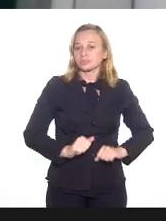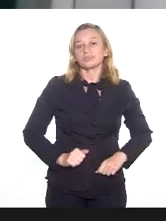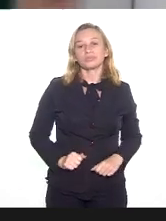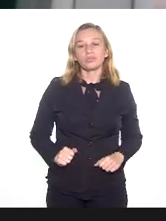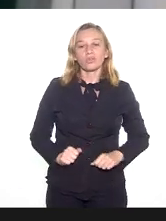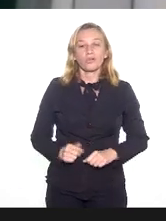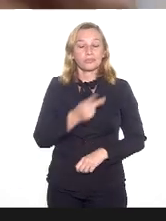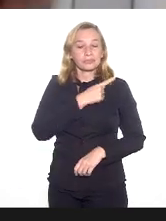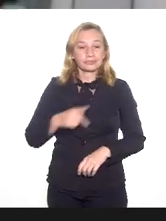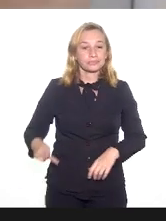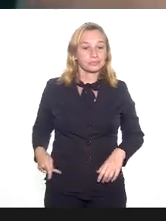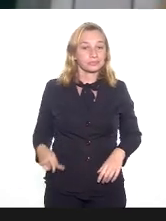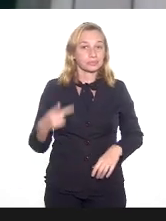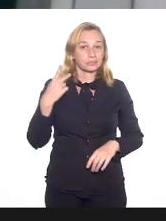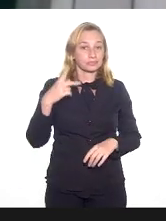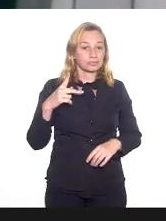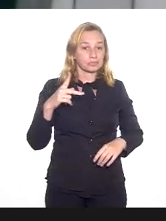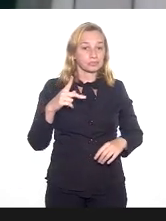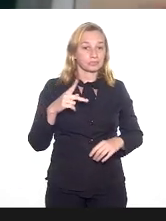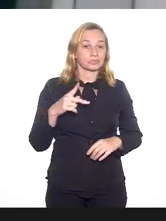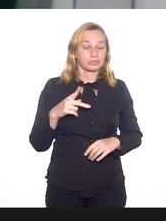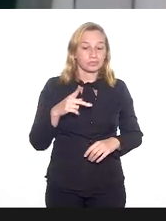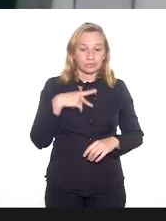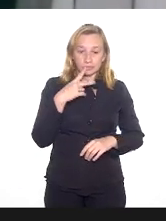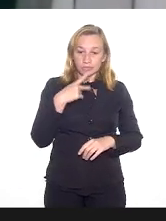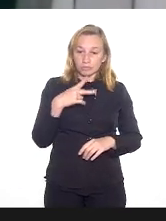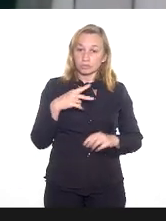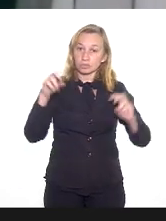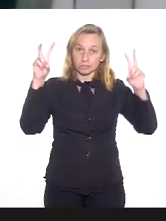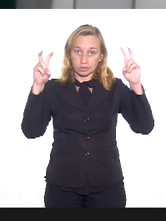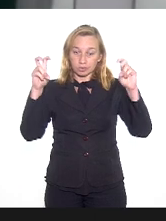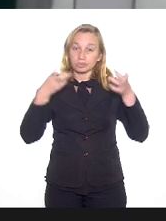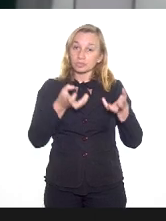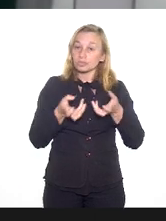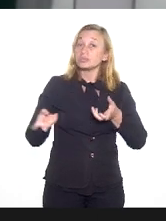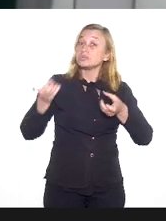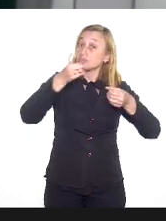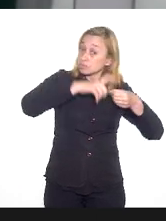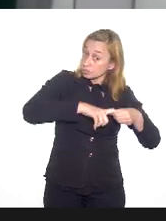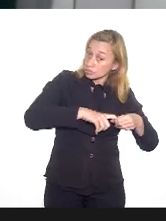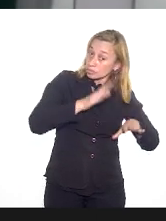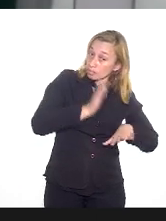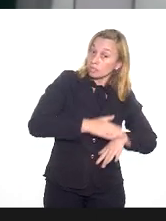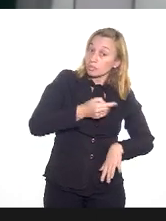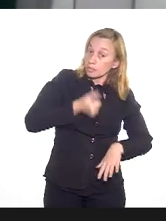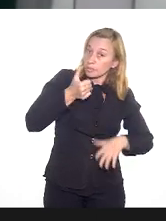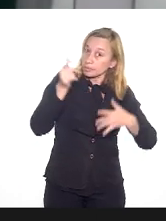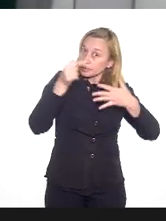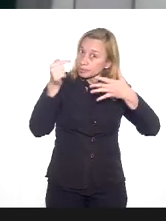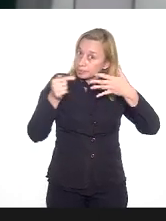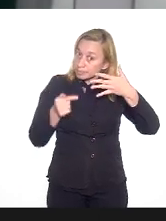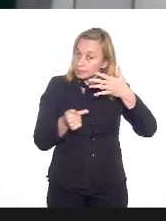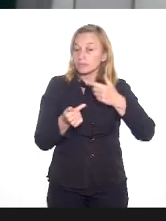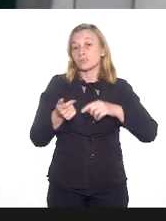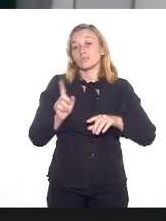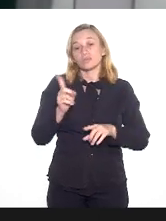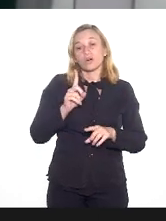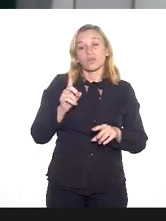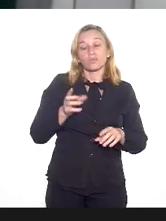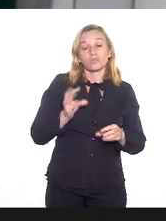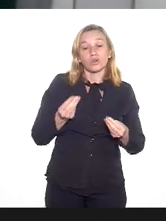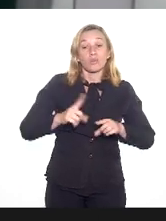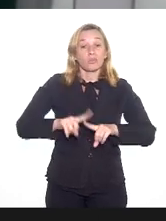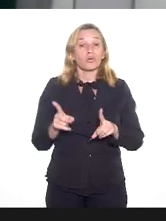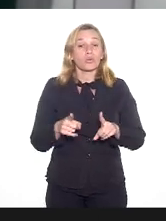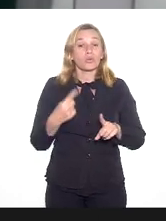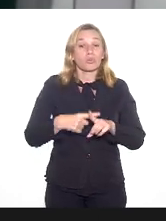O presidente, na sua introdução, fez menção a isso, eu quero aqui retomar com um pouco mais de detalhe, não muito, porque o